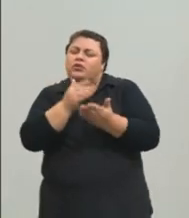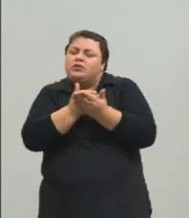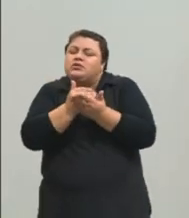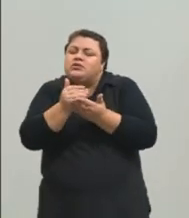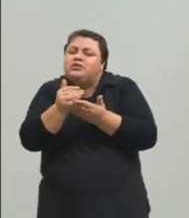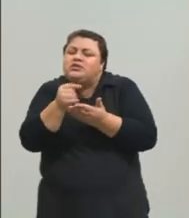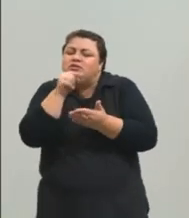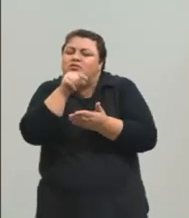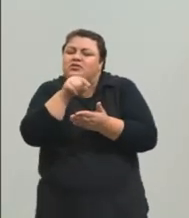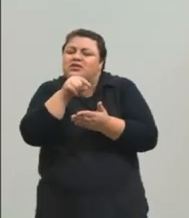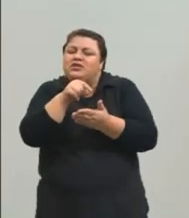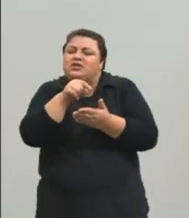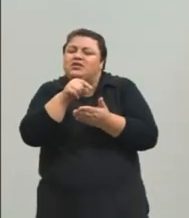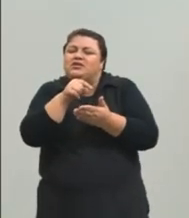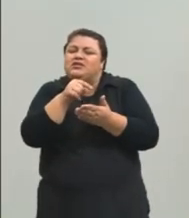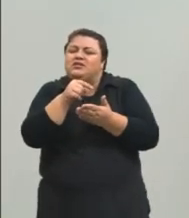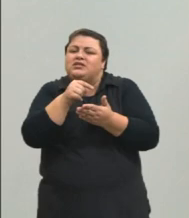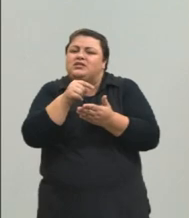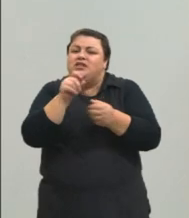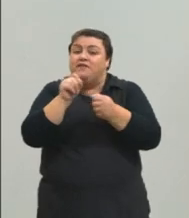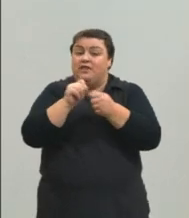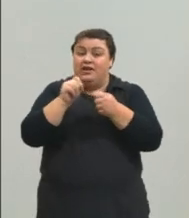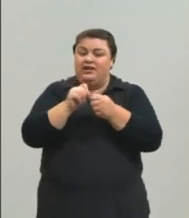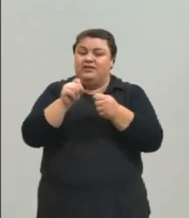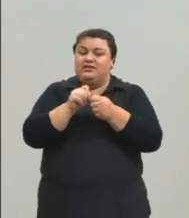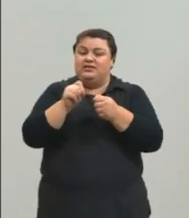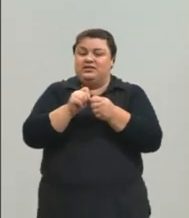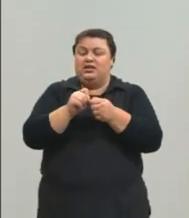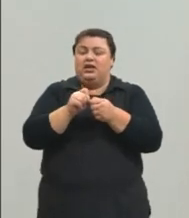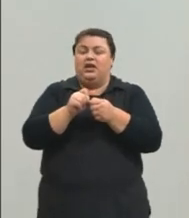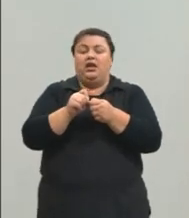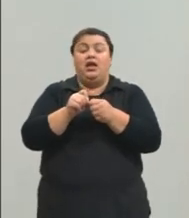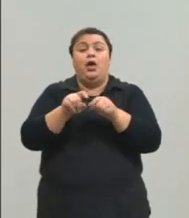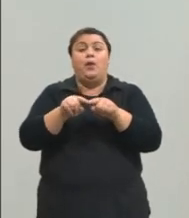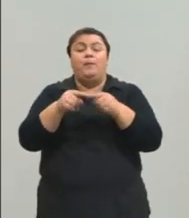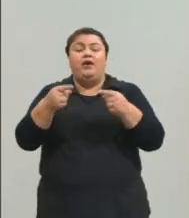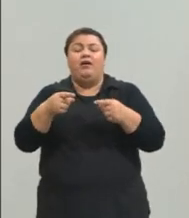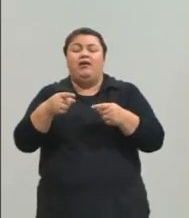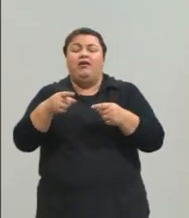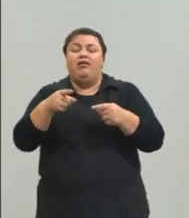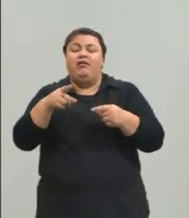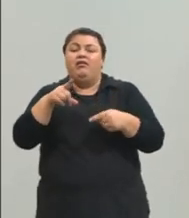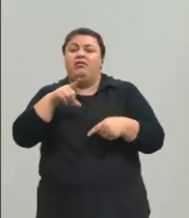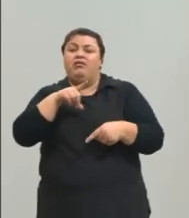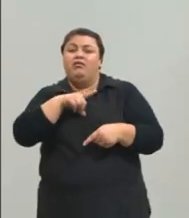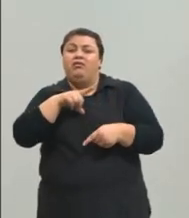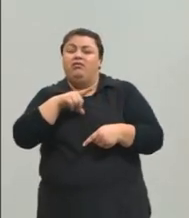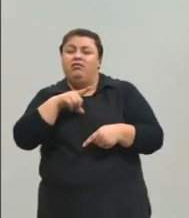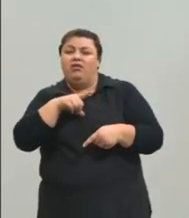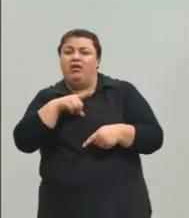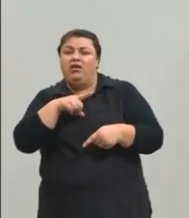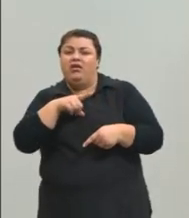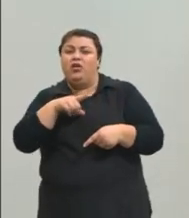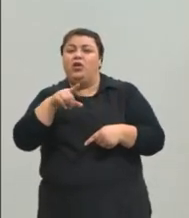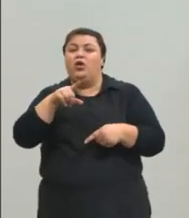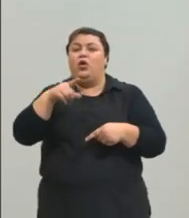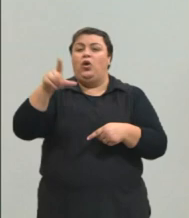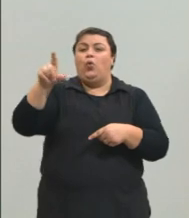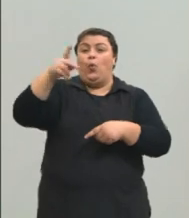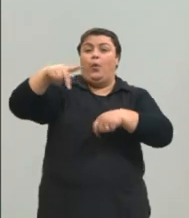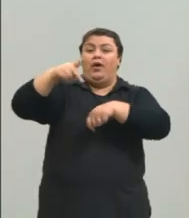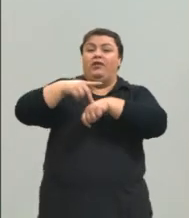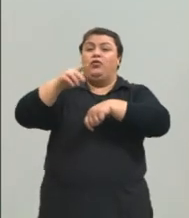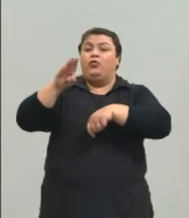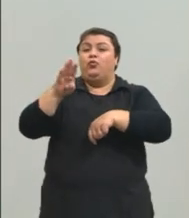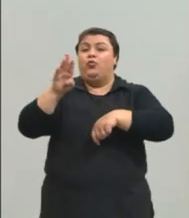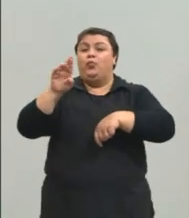mais próximo de práticas medicinais tradicionais. Mas se tem evidências, então, que os britânicos conheceram essa